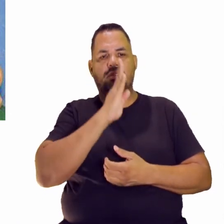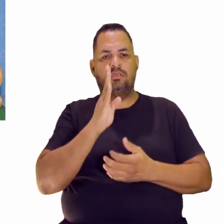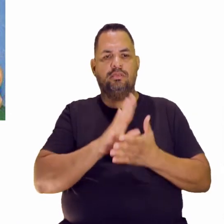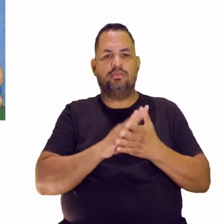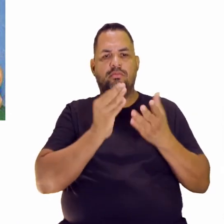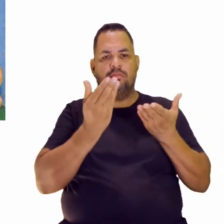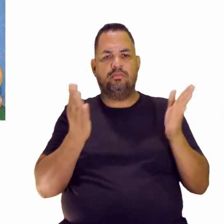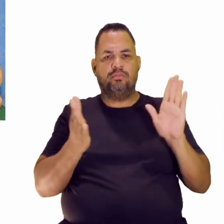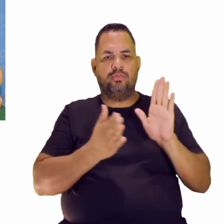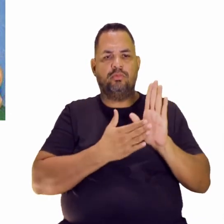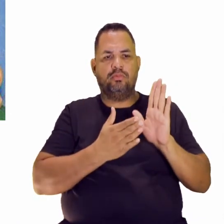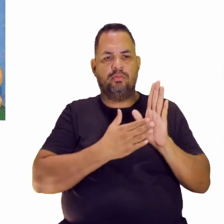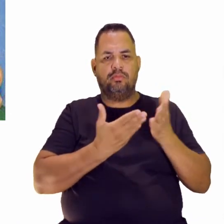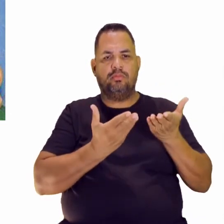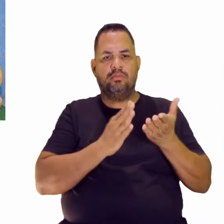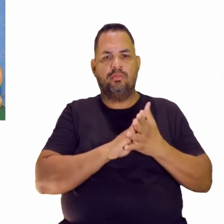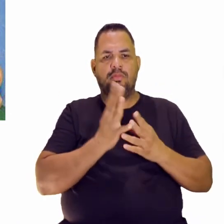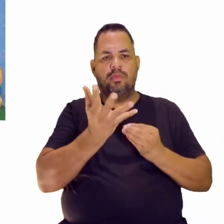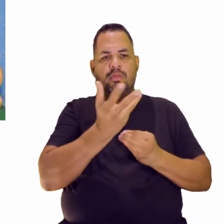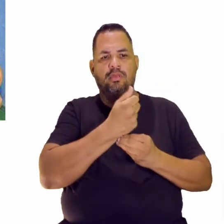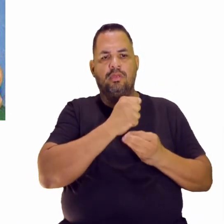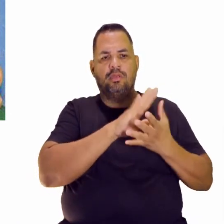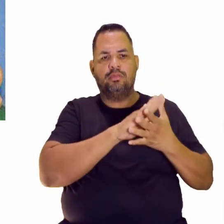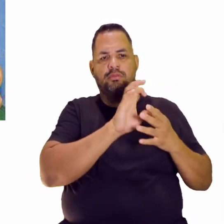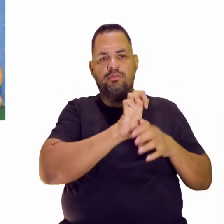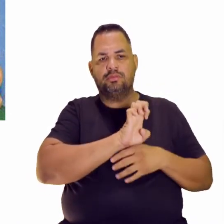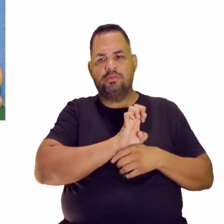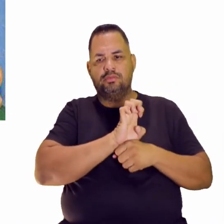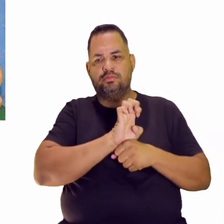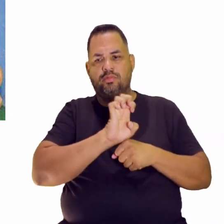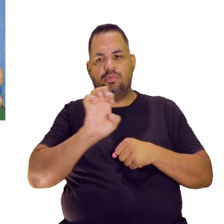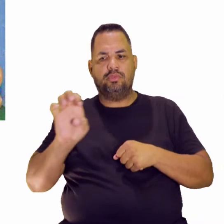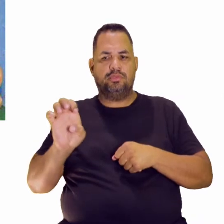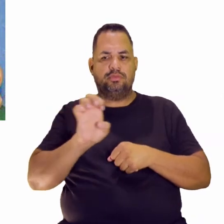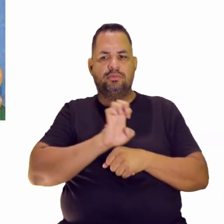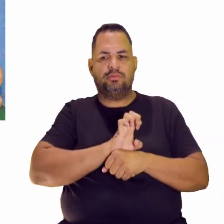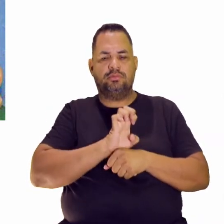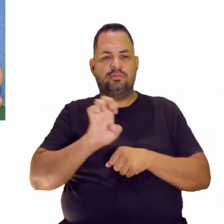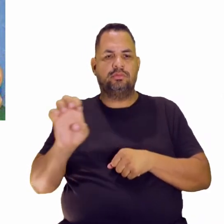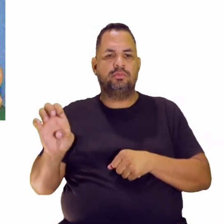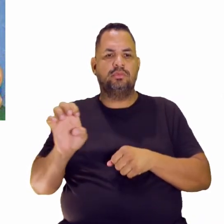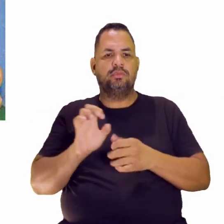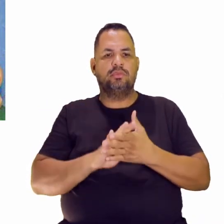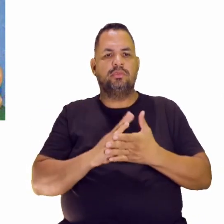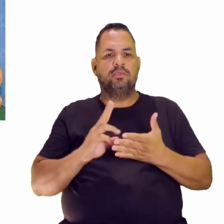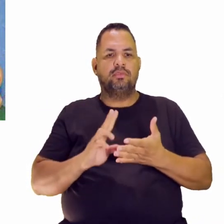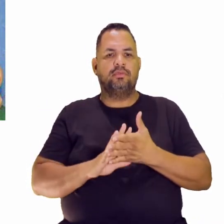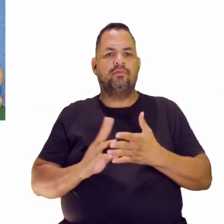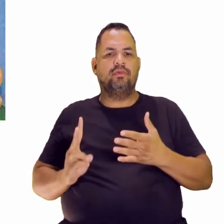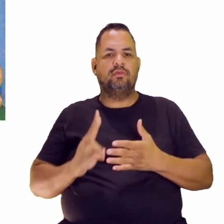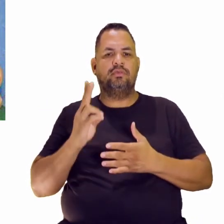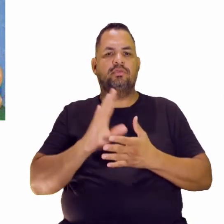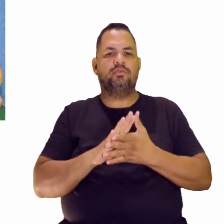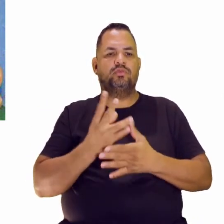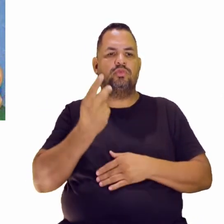que valoriza o antigo e o moderno. Então estamos vendo já aí